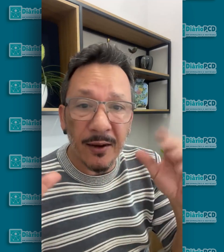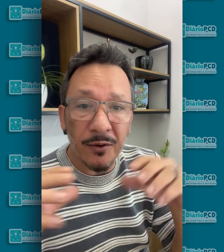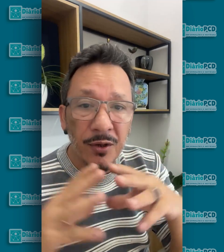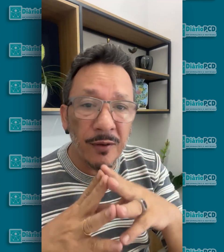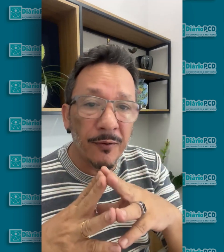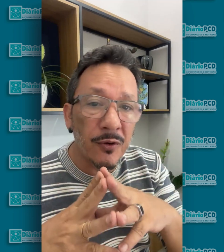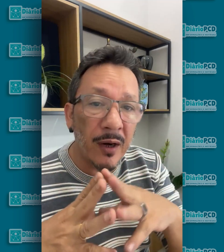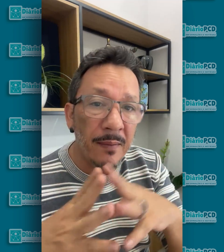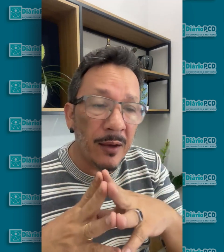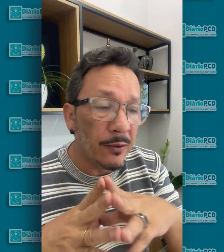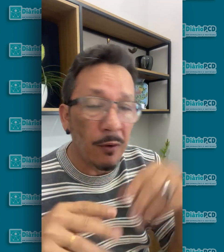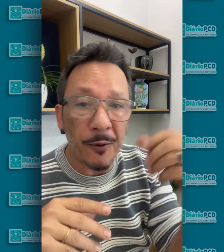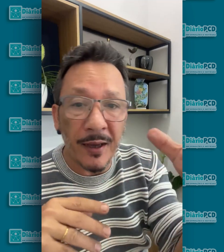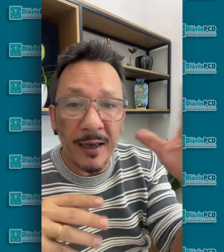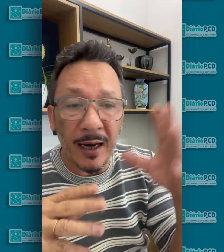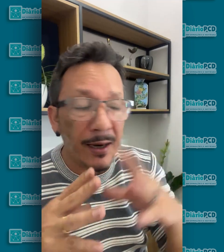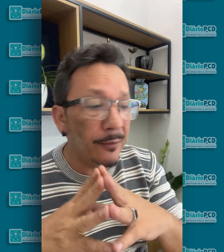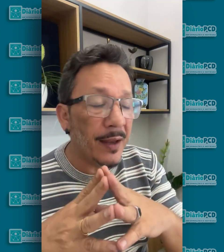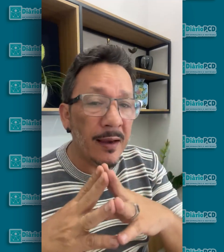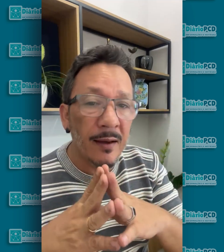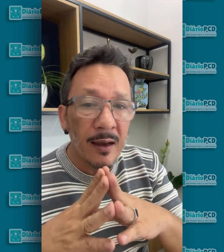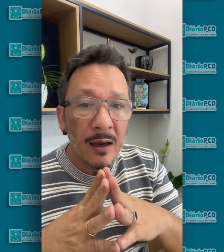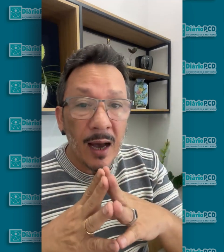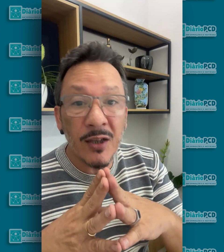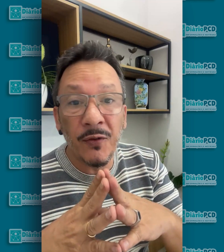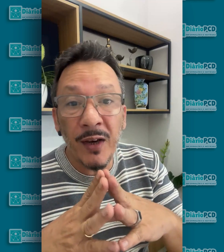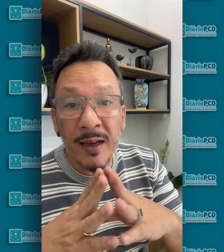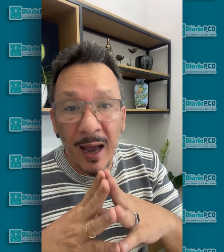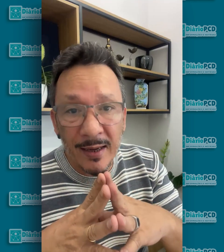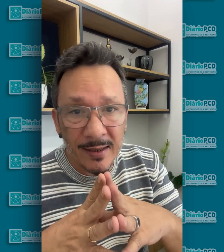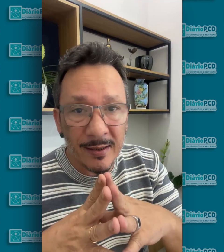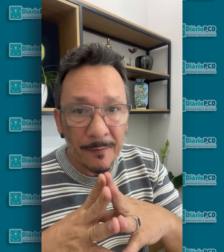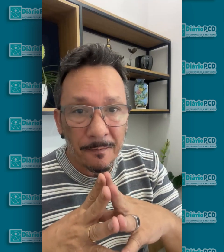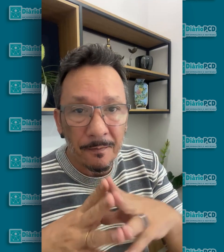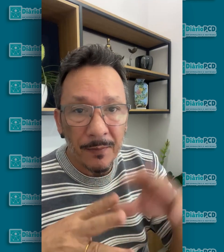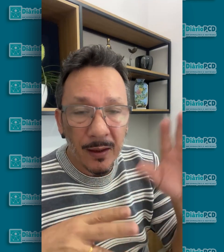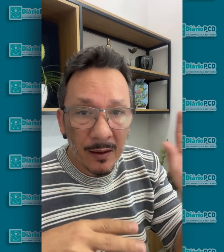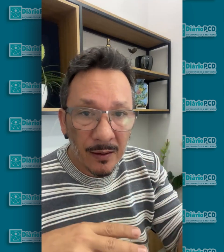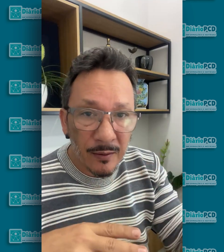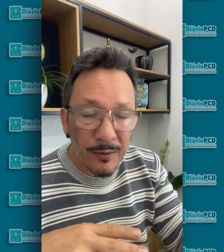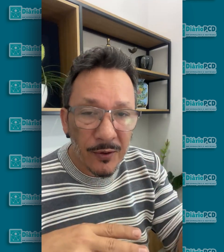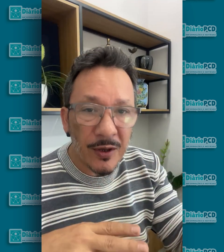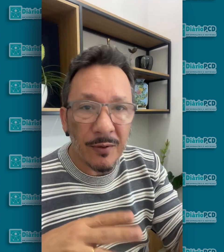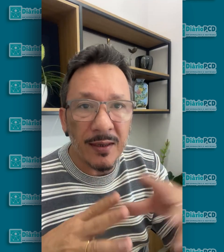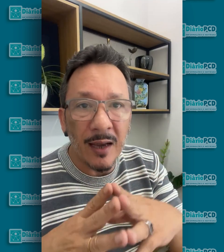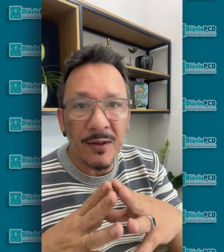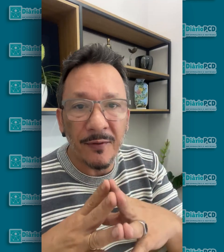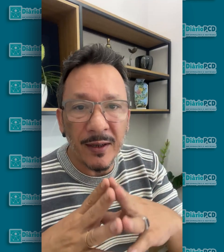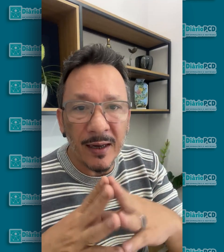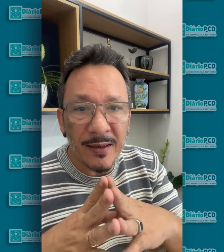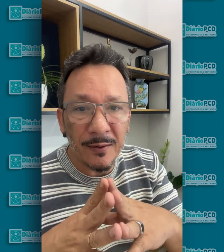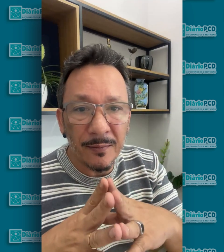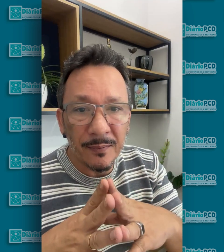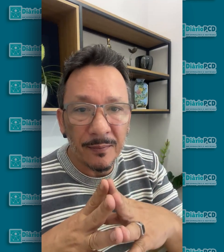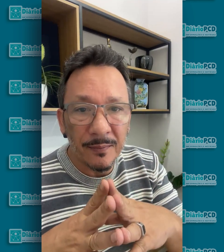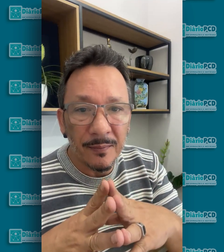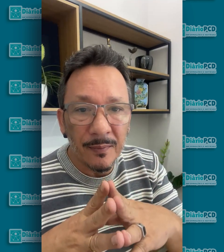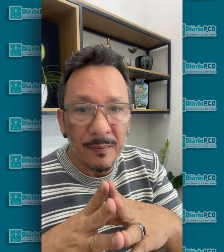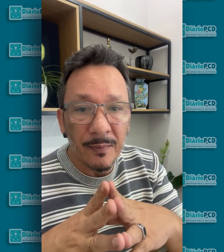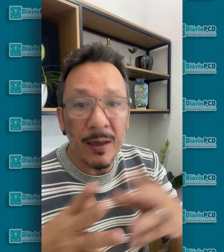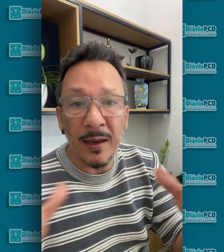os 3 anos de funcionamento, ou por que ela não tem as filiais nos 5 estados da